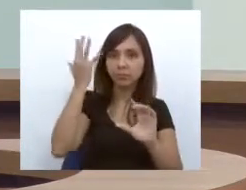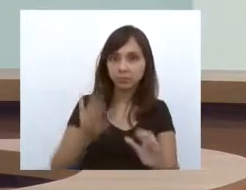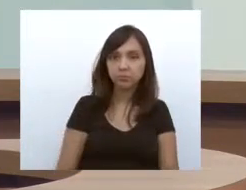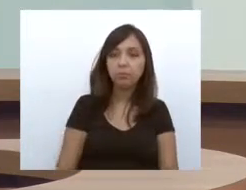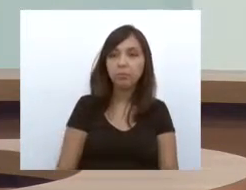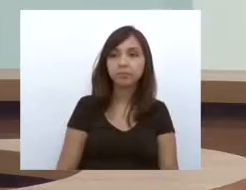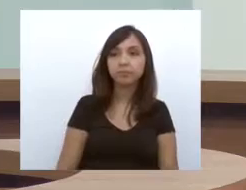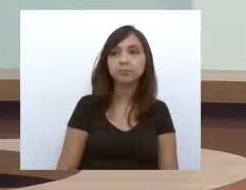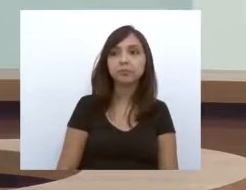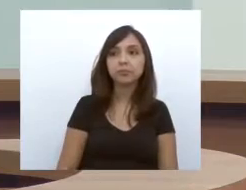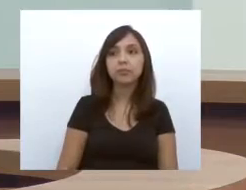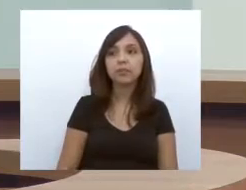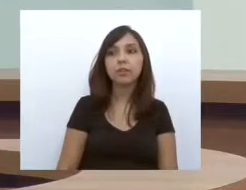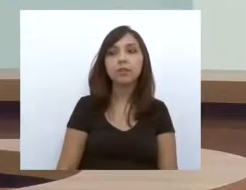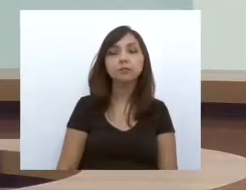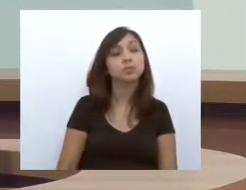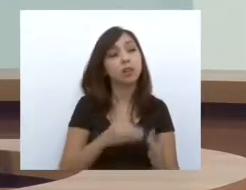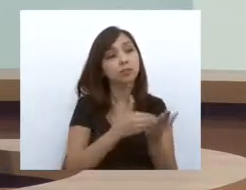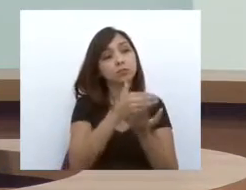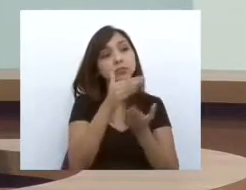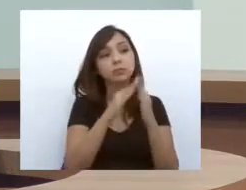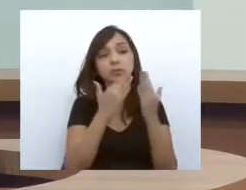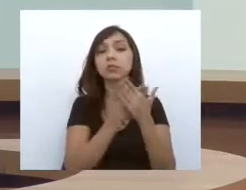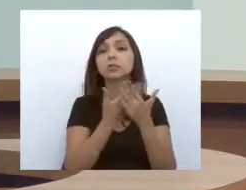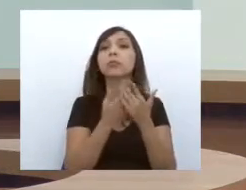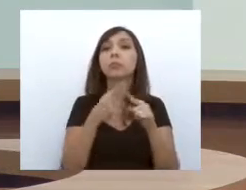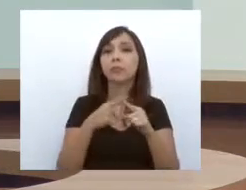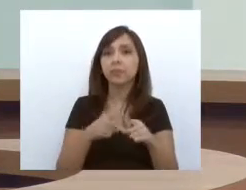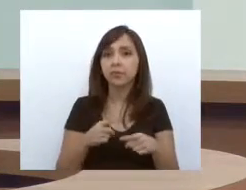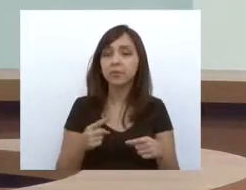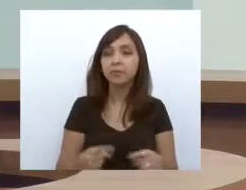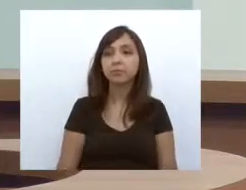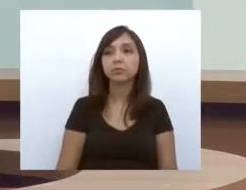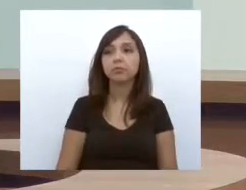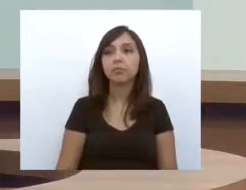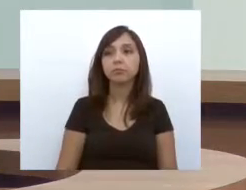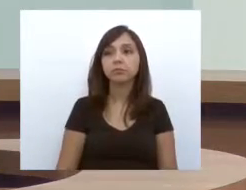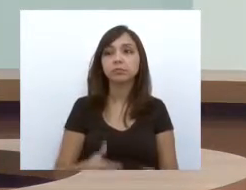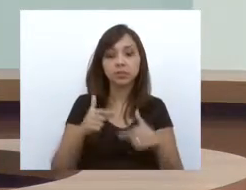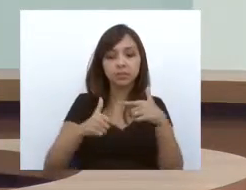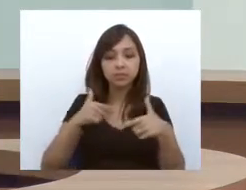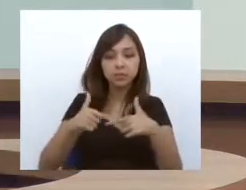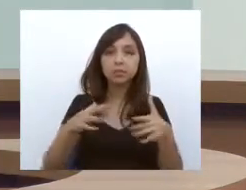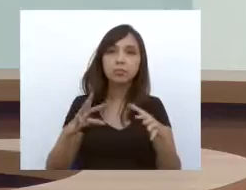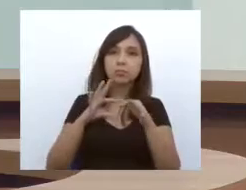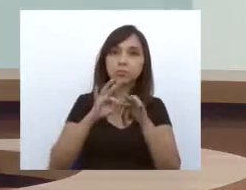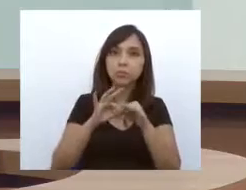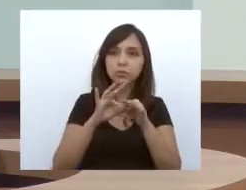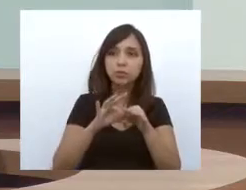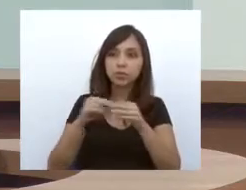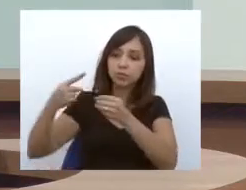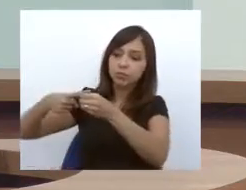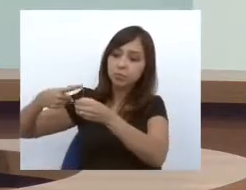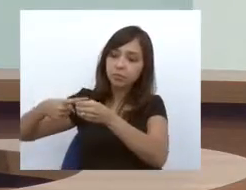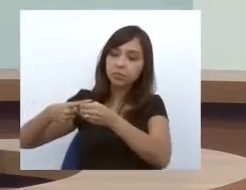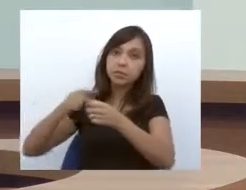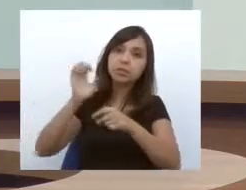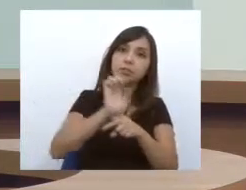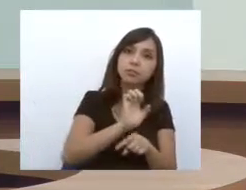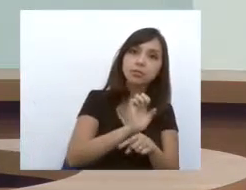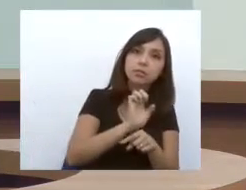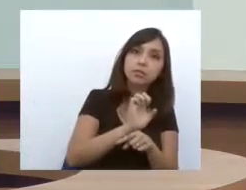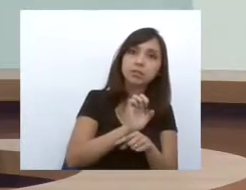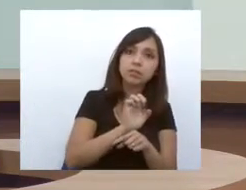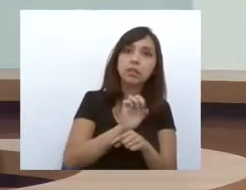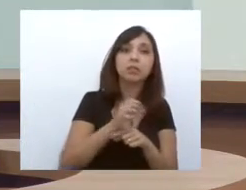Seminaldo. Por que não são essas escolas? Isso nós temos condições. E assim, fazer um trabalho conjunto entre o município e o estado para